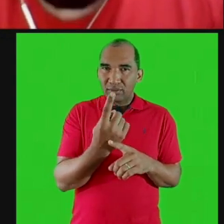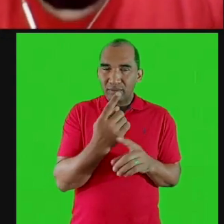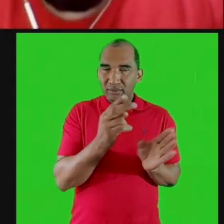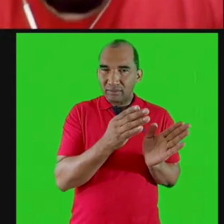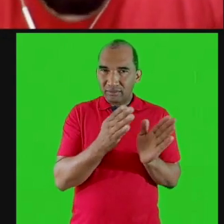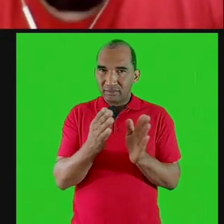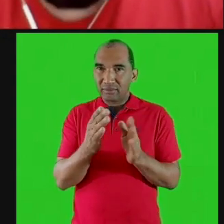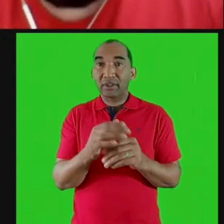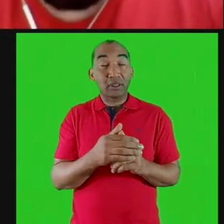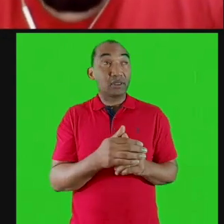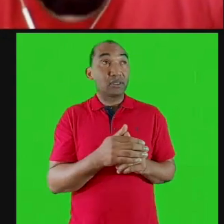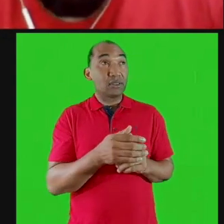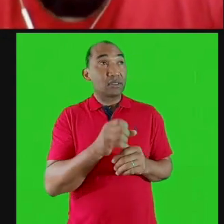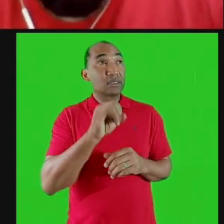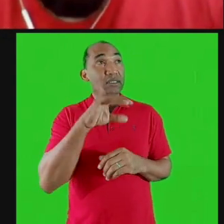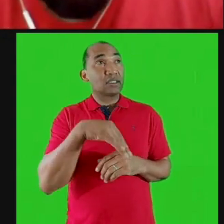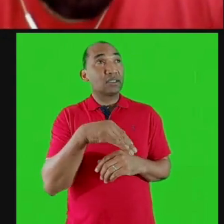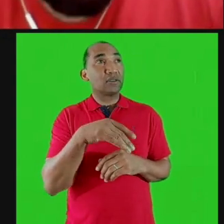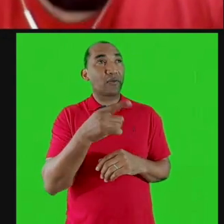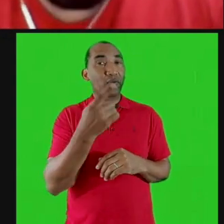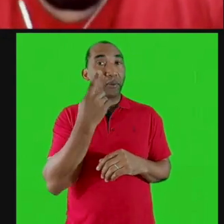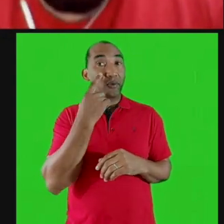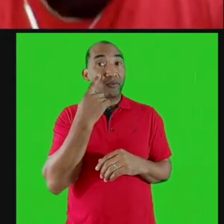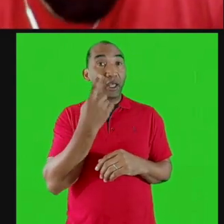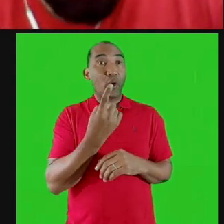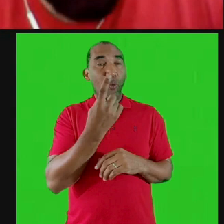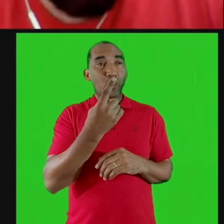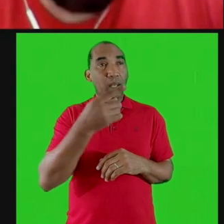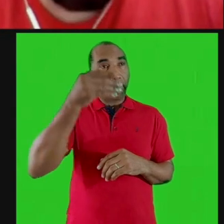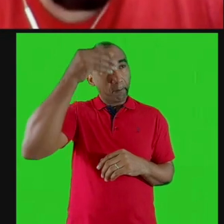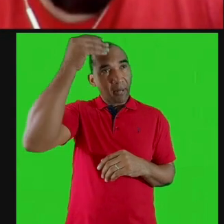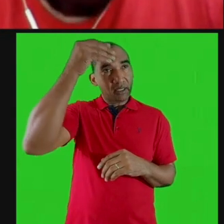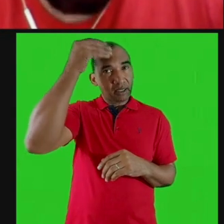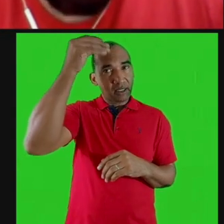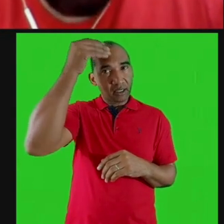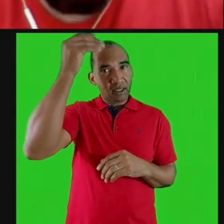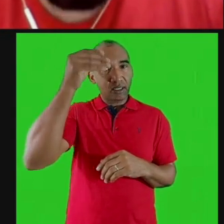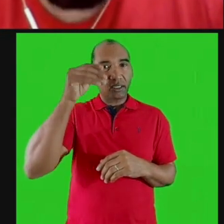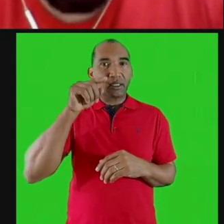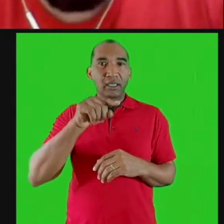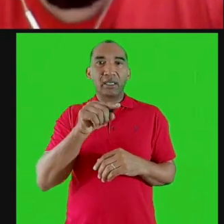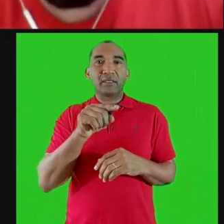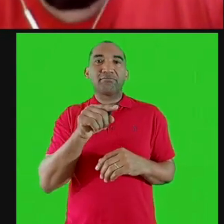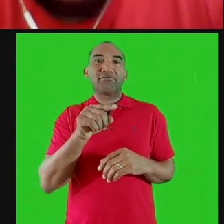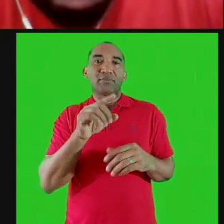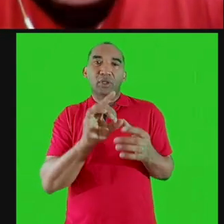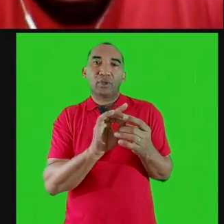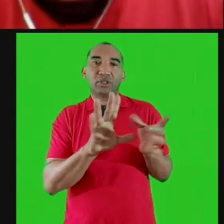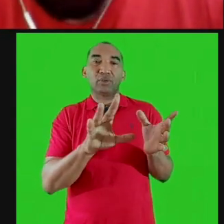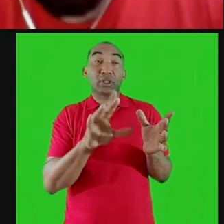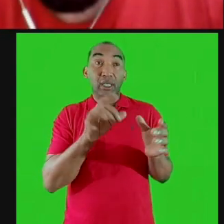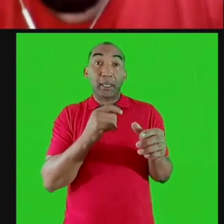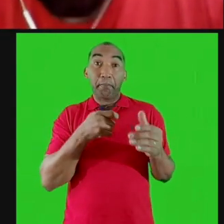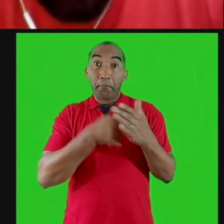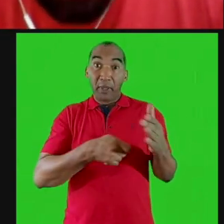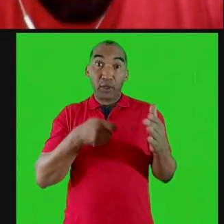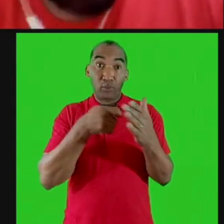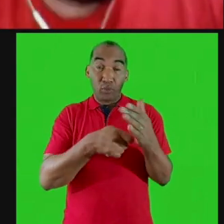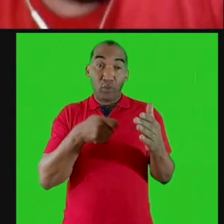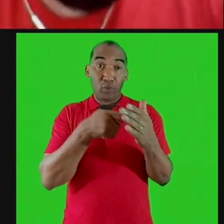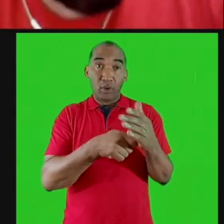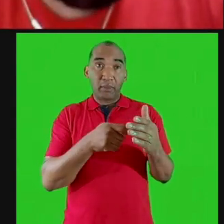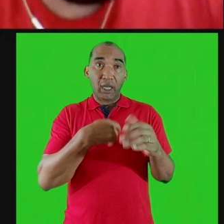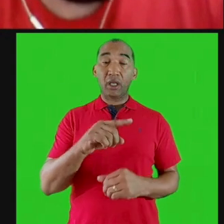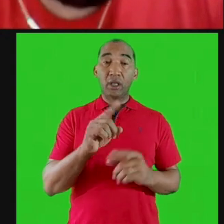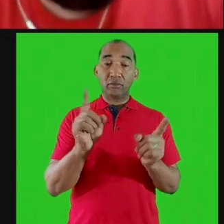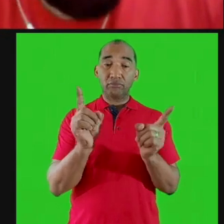aí? Vamos sim, vamos ver o curta da madrinha desse curso audiovisual, a pessoa que realmente brigou para que essa turma tivesse aqui, fosse todo gerado, que